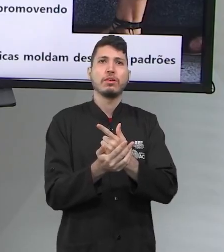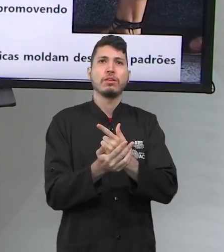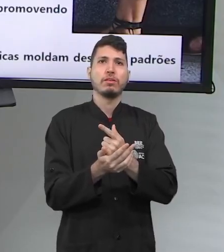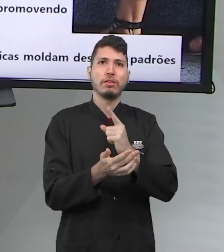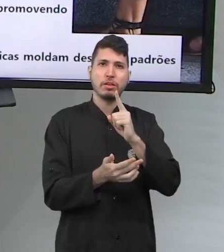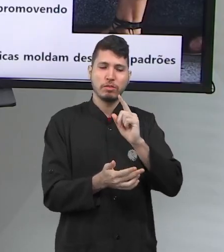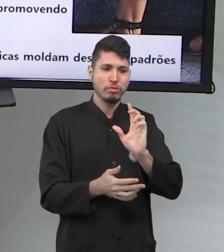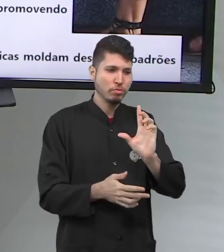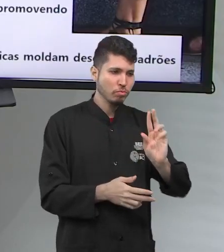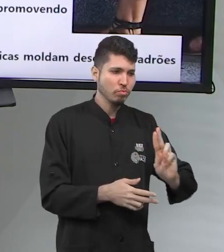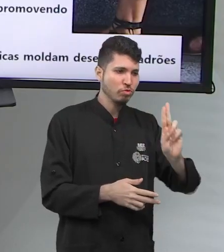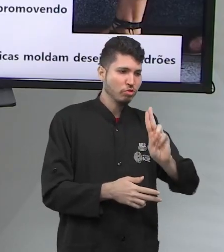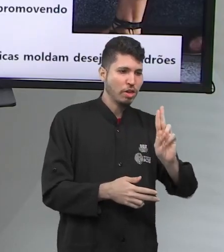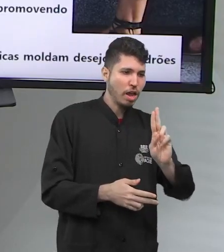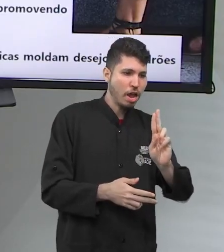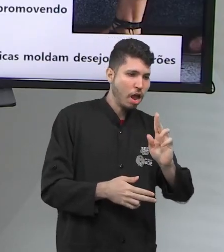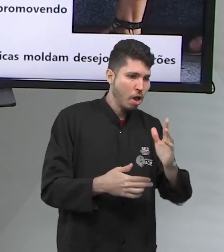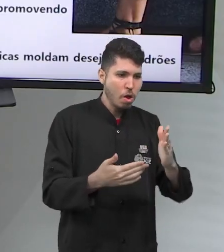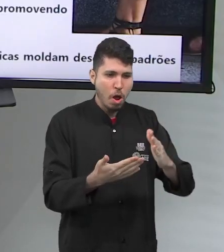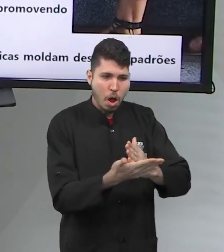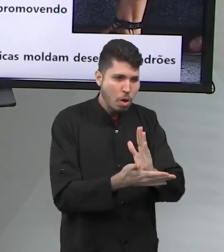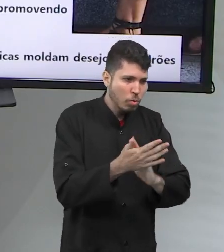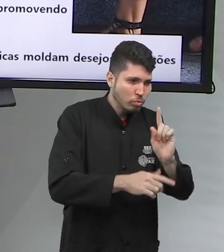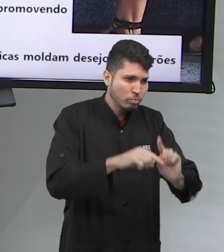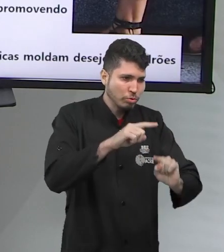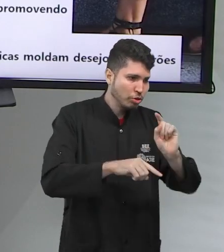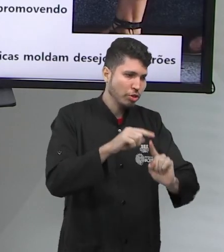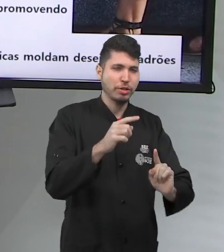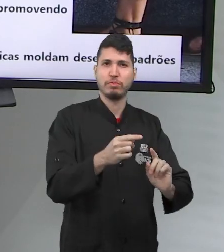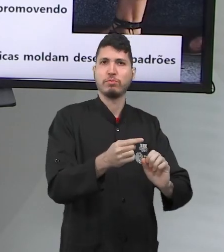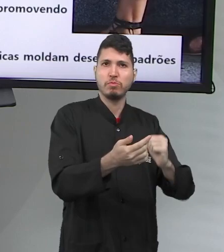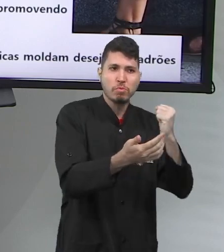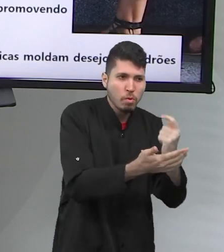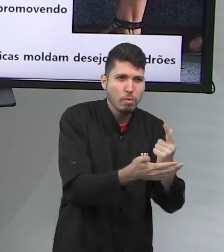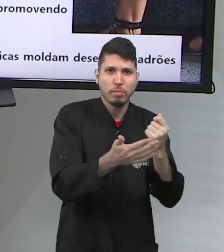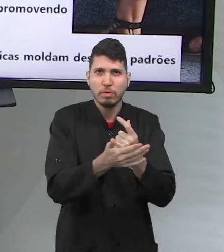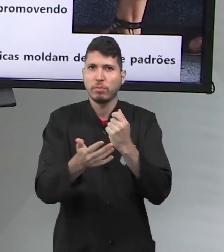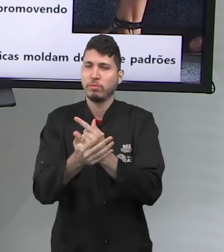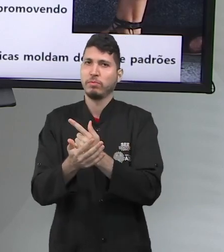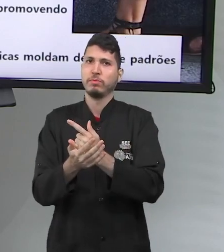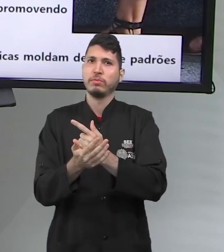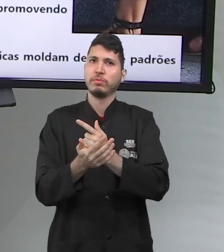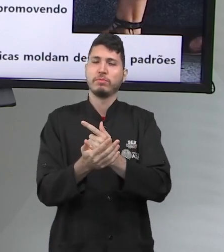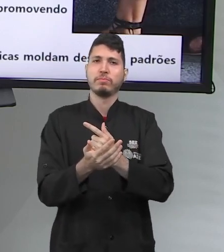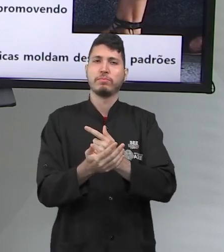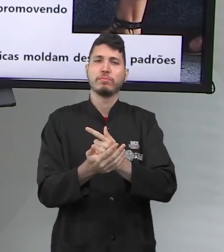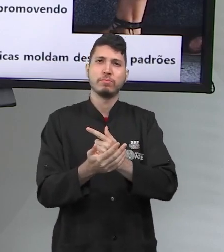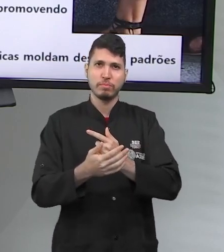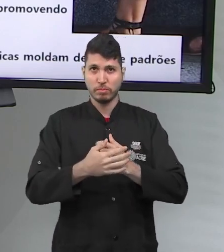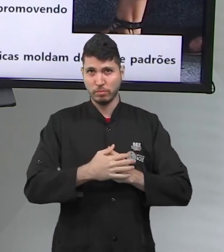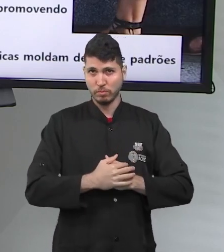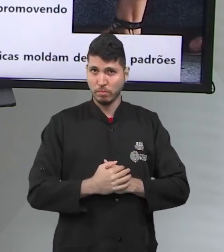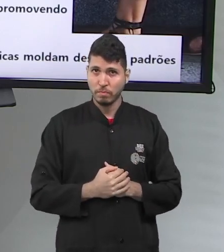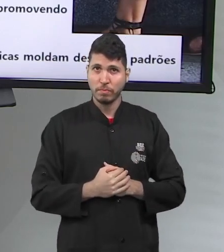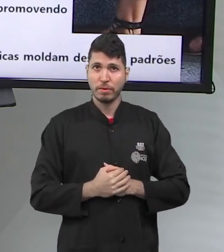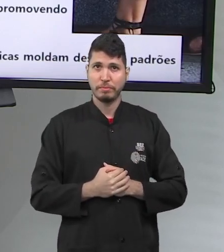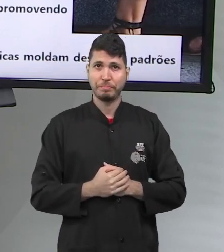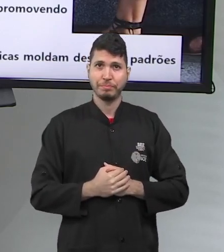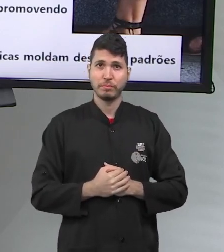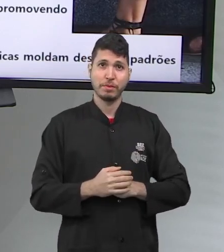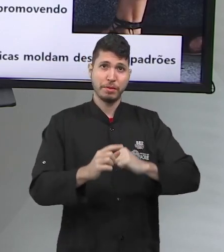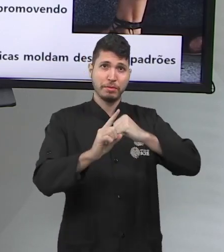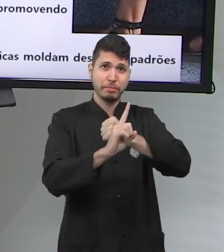do adquirir uma determinada mercadoria. Quando nós tratamos da sociedade